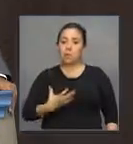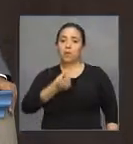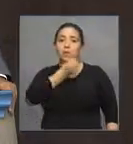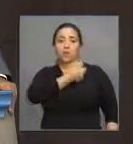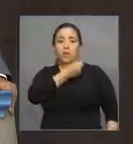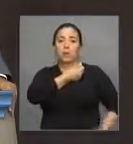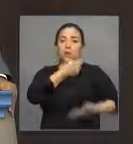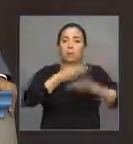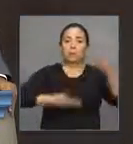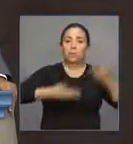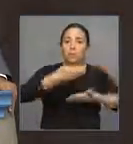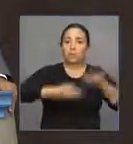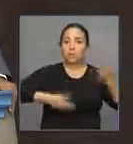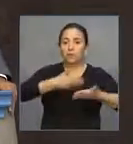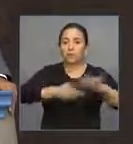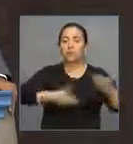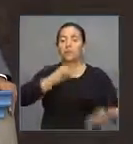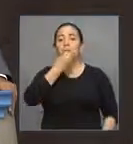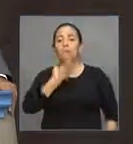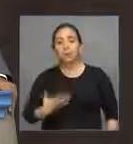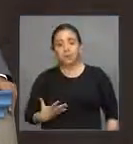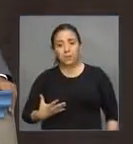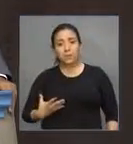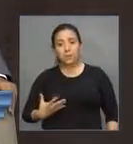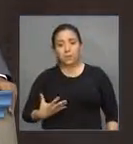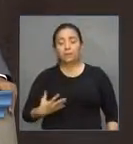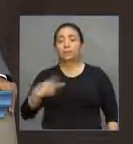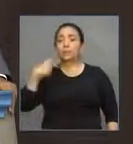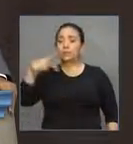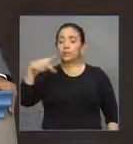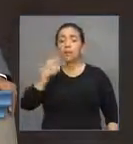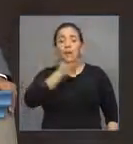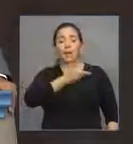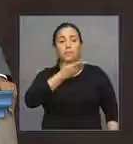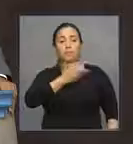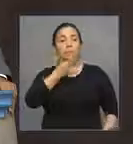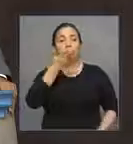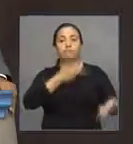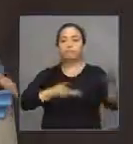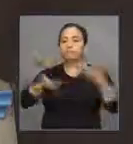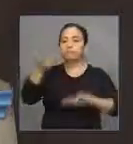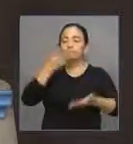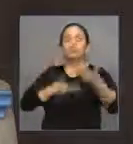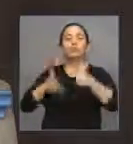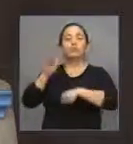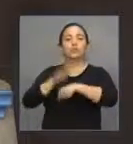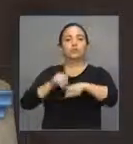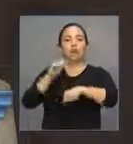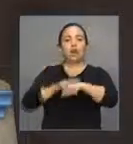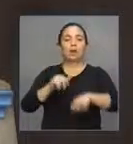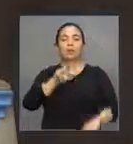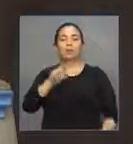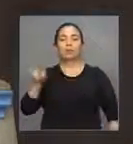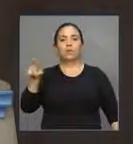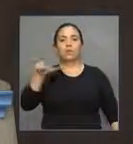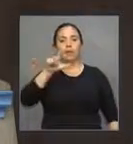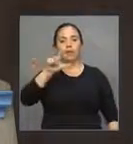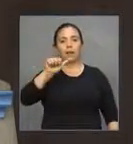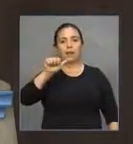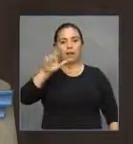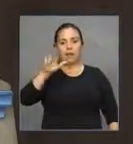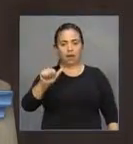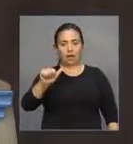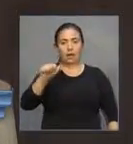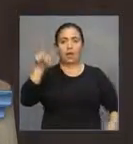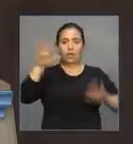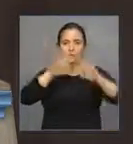que é contra qualquer tipo de discriminação, que solicitou aos pais que não renovassem a matrícula por questões burocráticas,